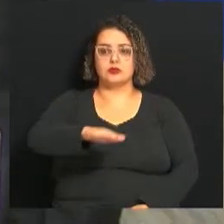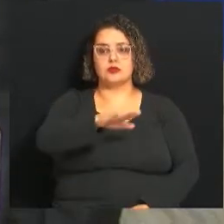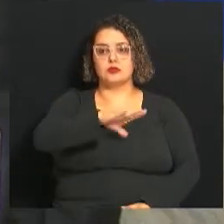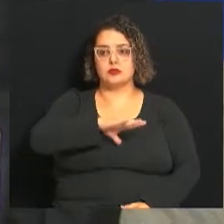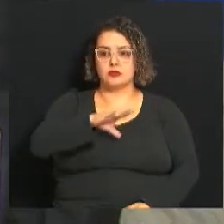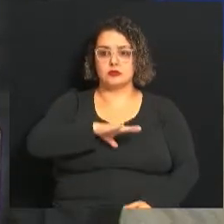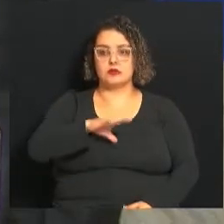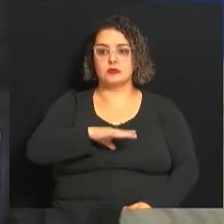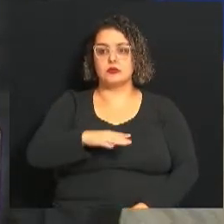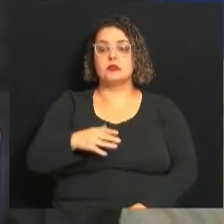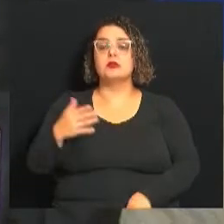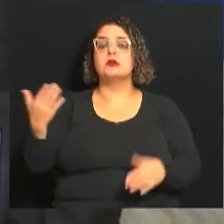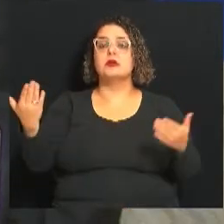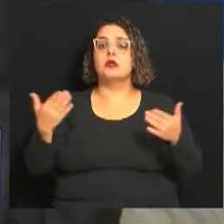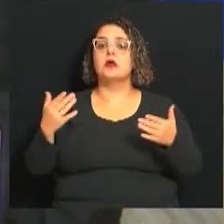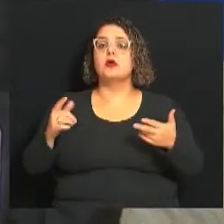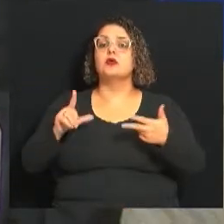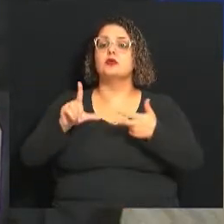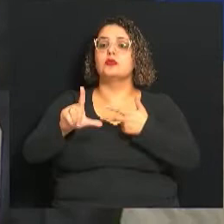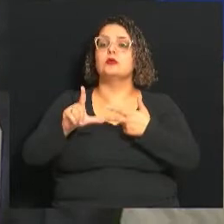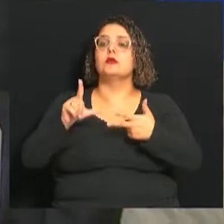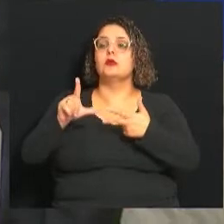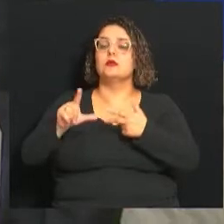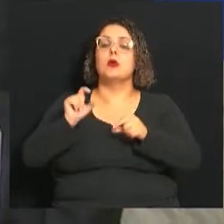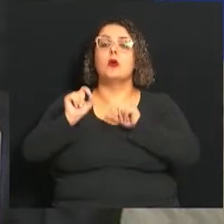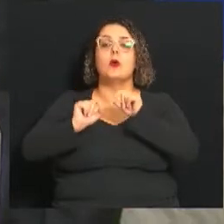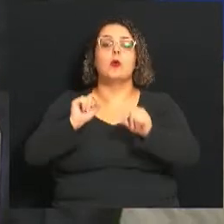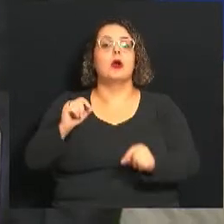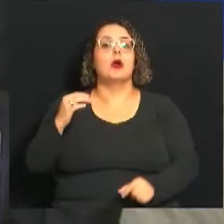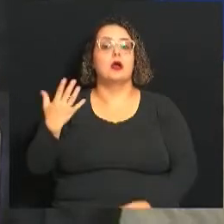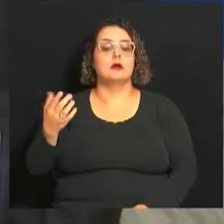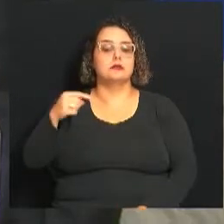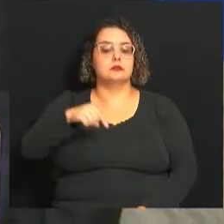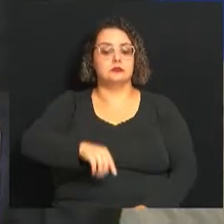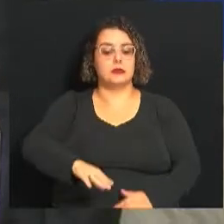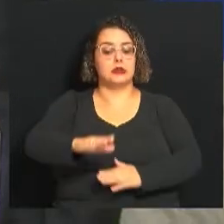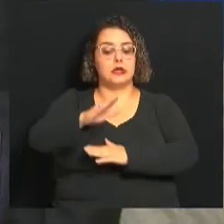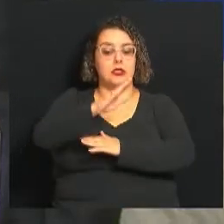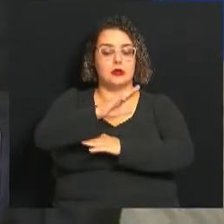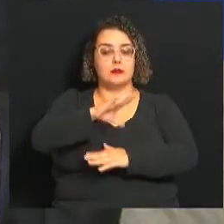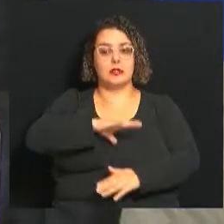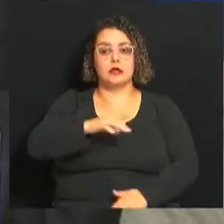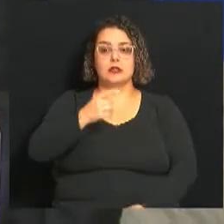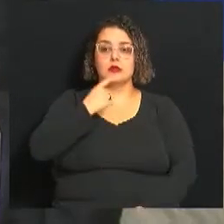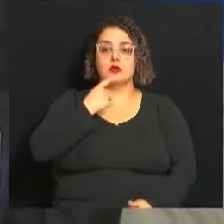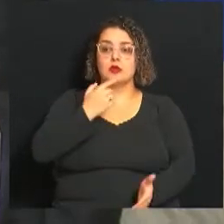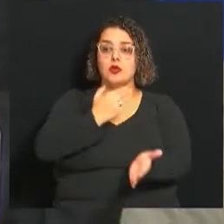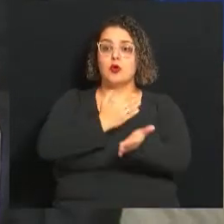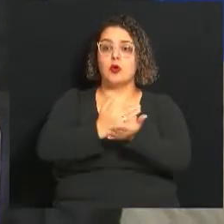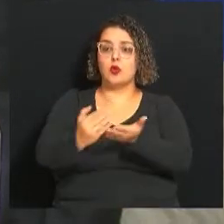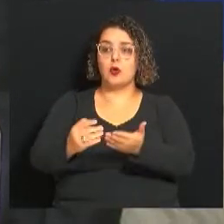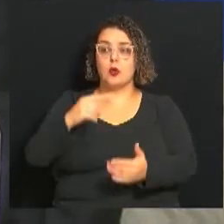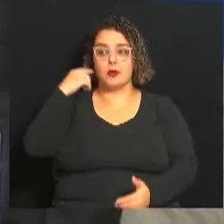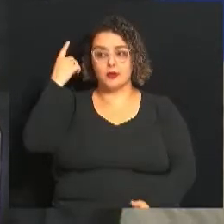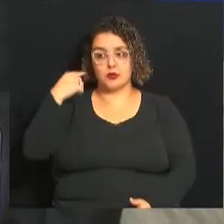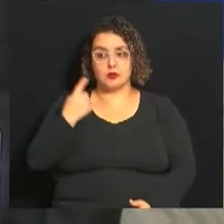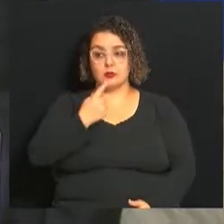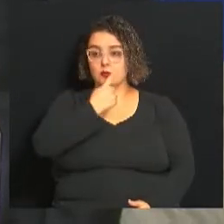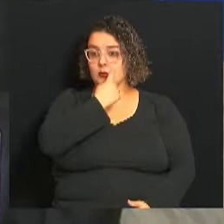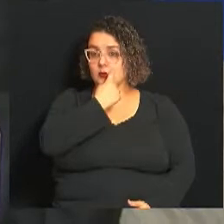as notícias do Legislativo, do que acontece aqui na Câmara de Campinas. E a gente começa, Mirna, agora com um projeto que